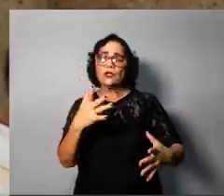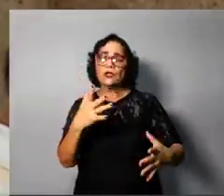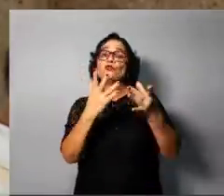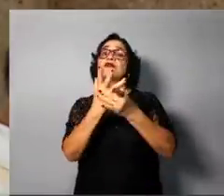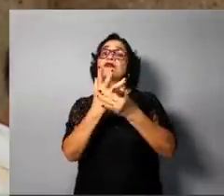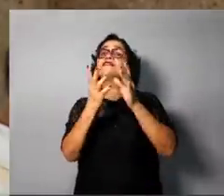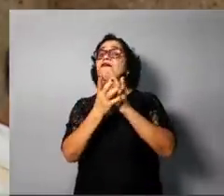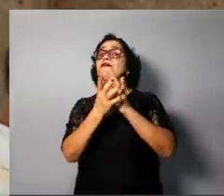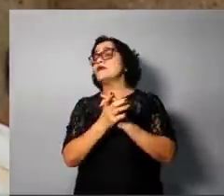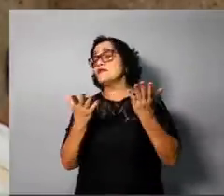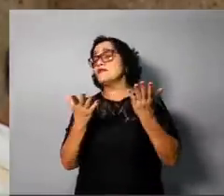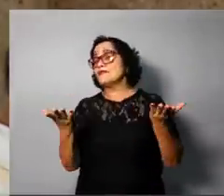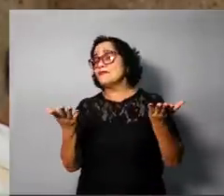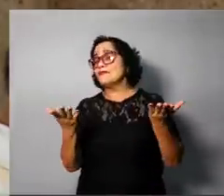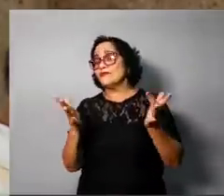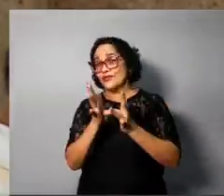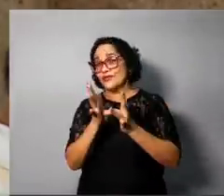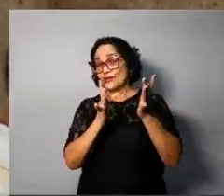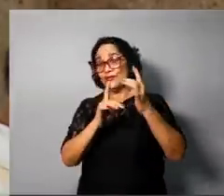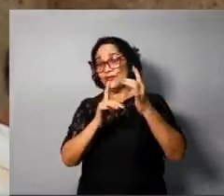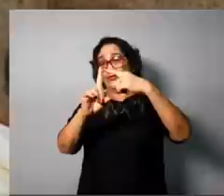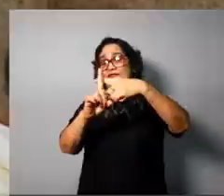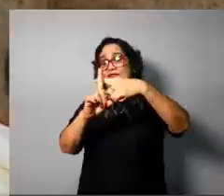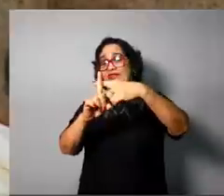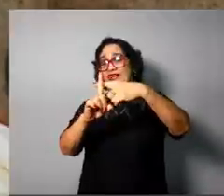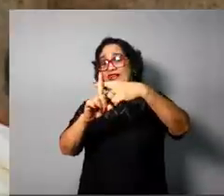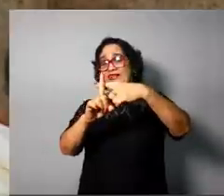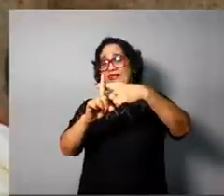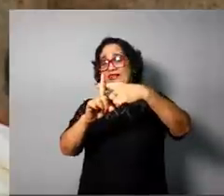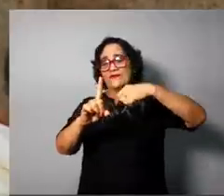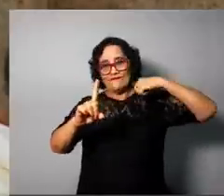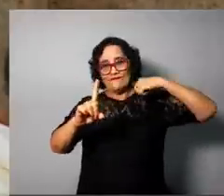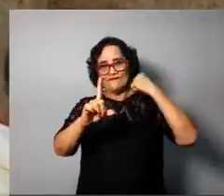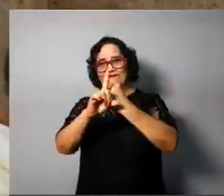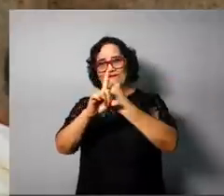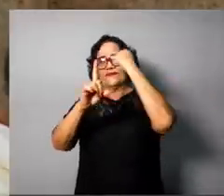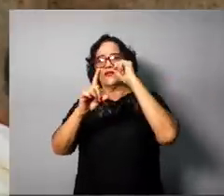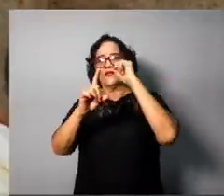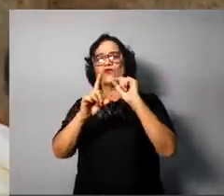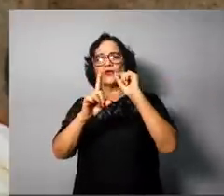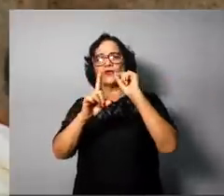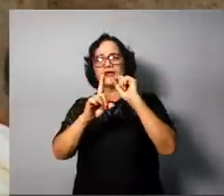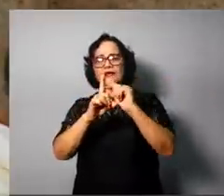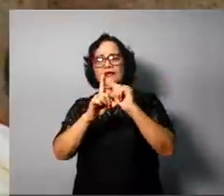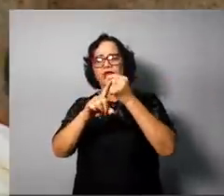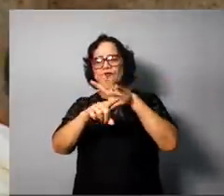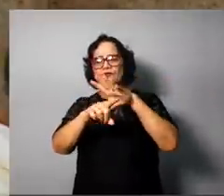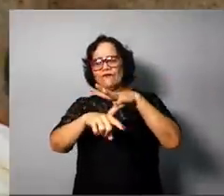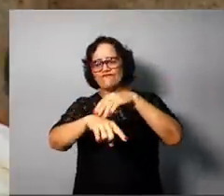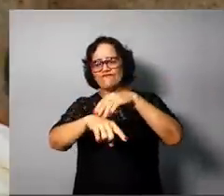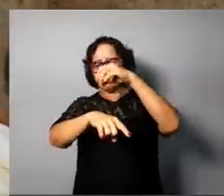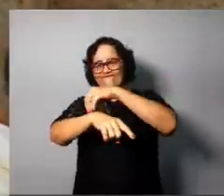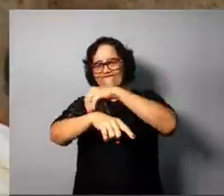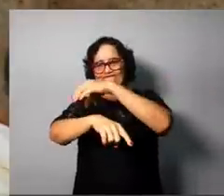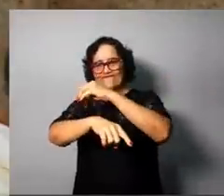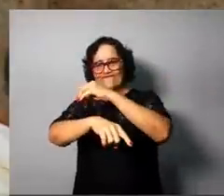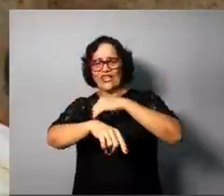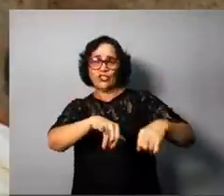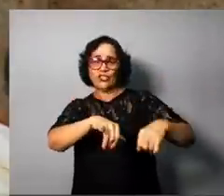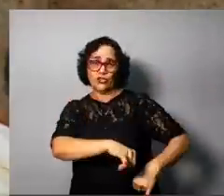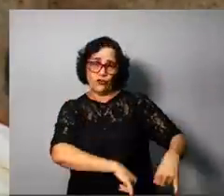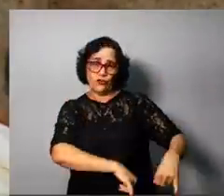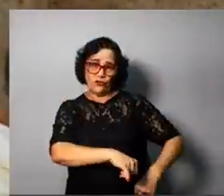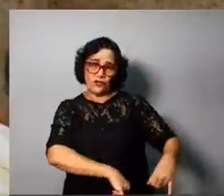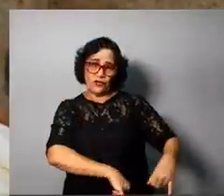ser o crucificado, que selou seu matrimônio com suas próprias feridas? Quem